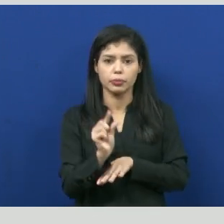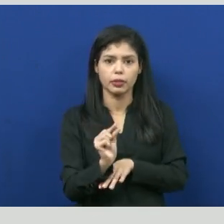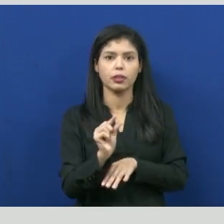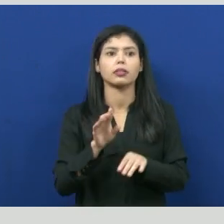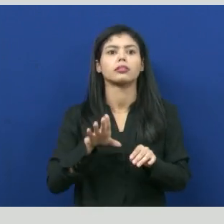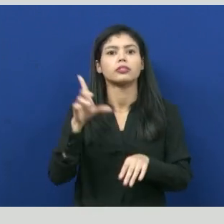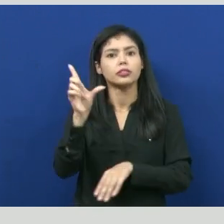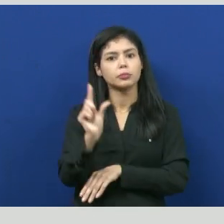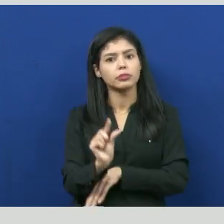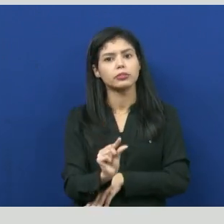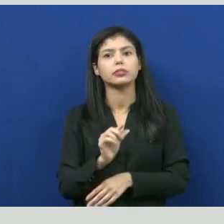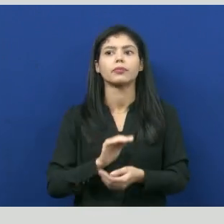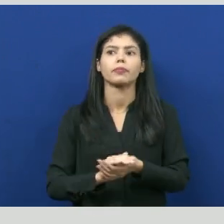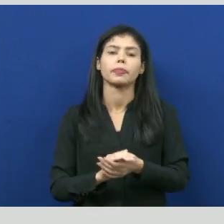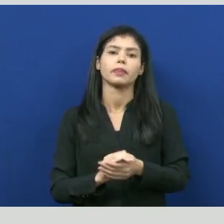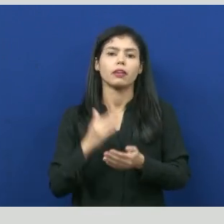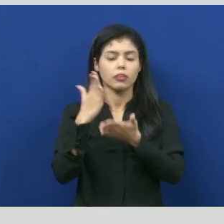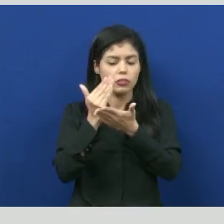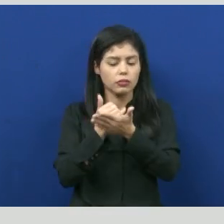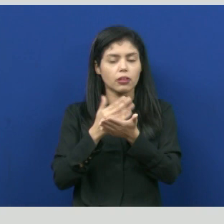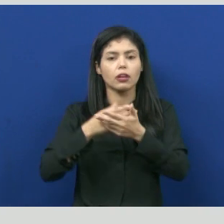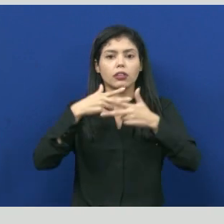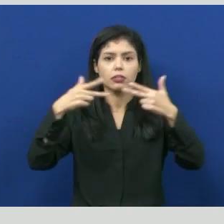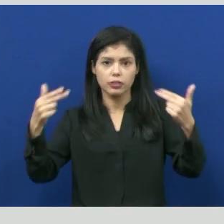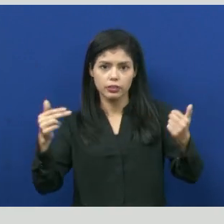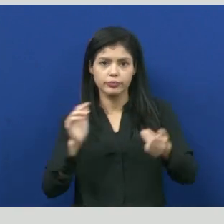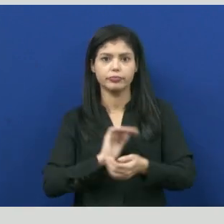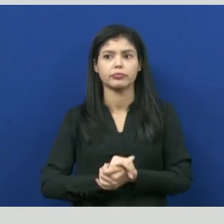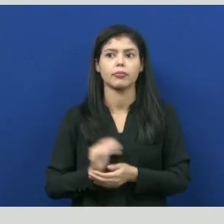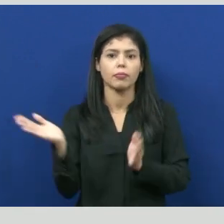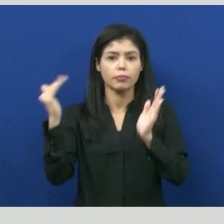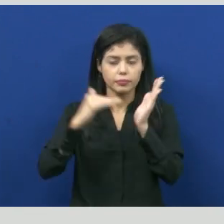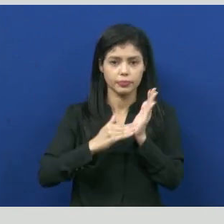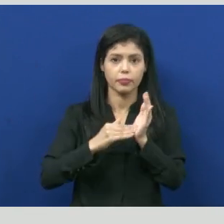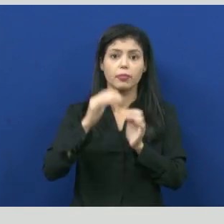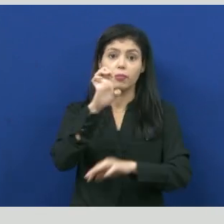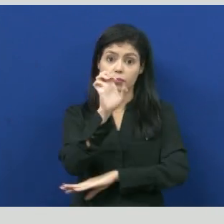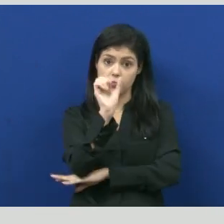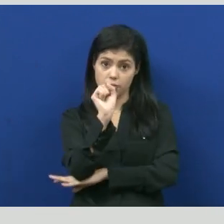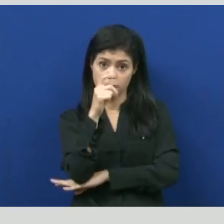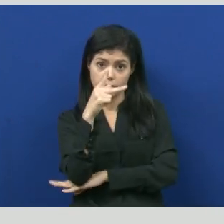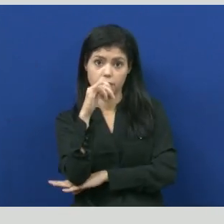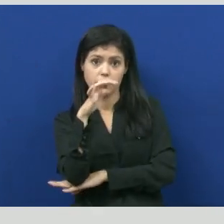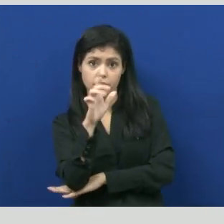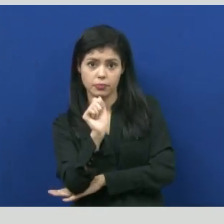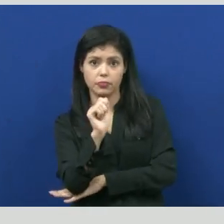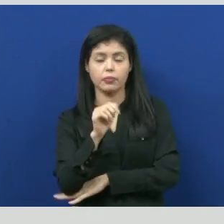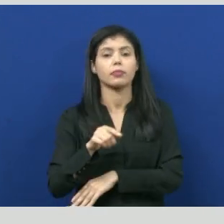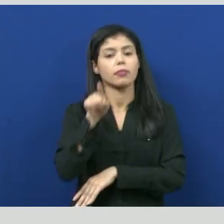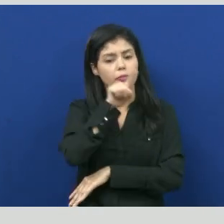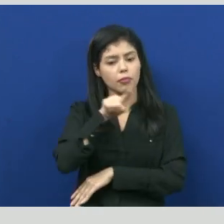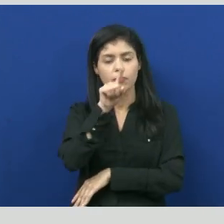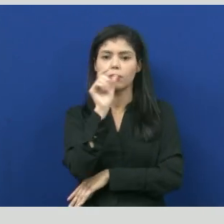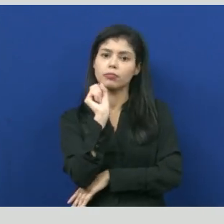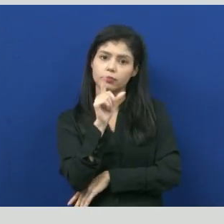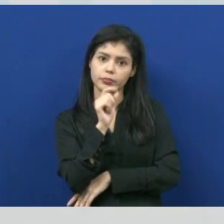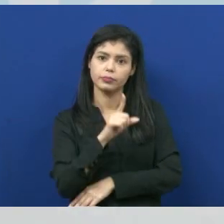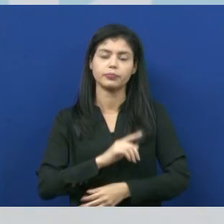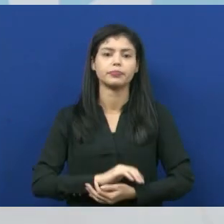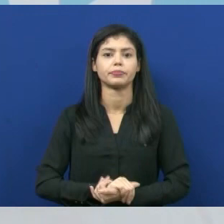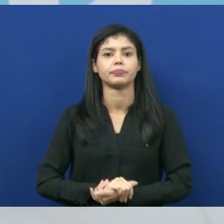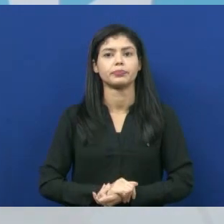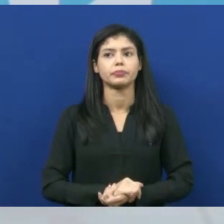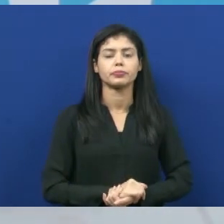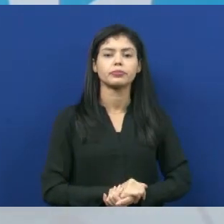ou seja, diminuindo essa diversidade, até chegar à espécie, que é a bolinha azul.